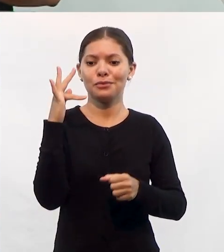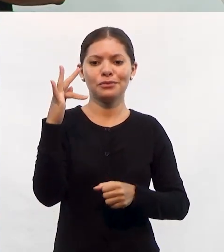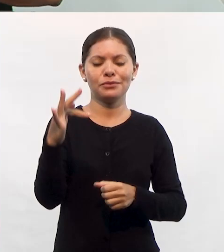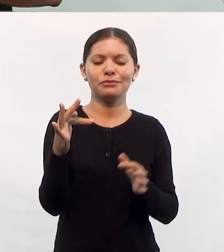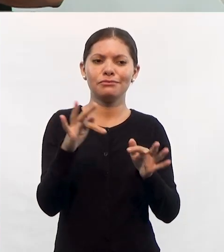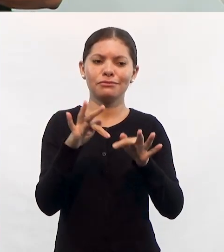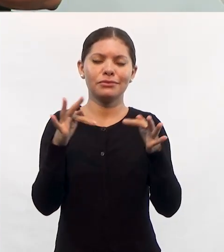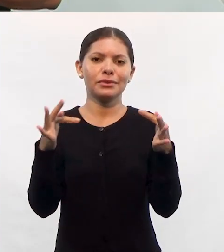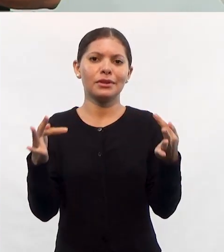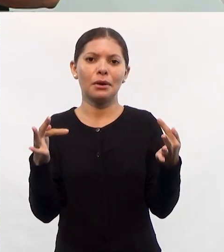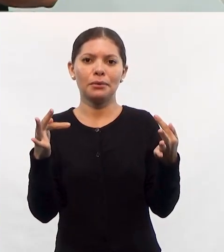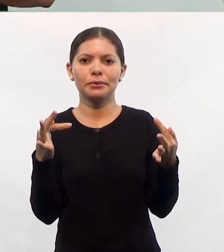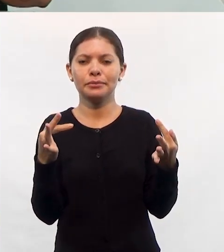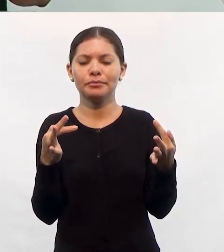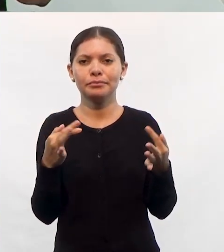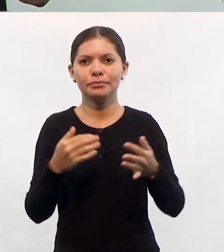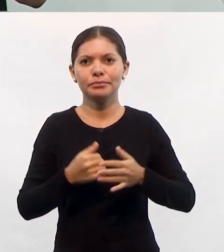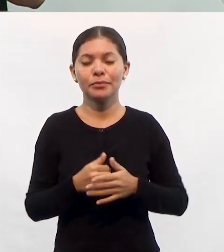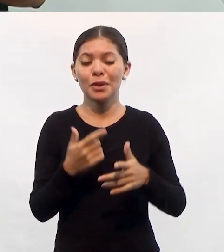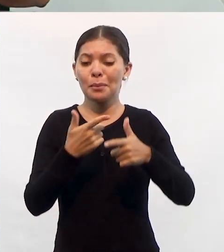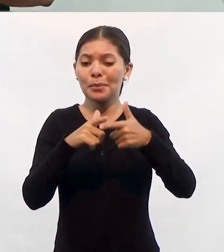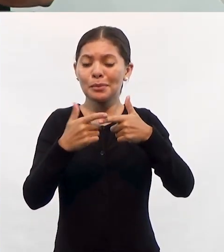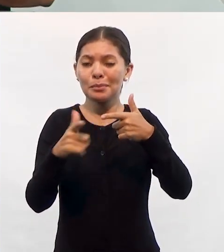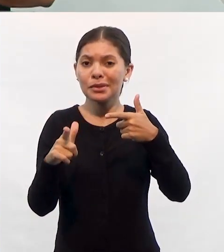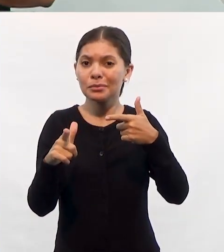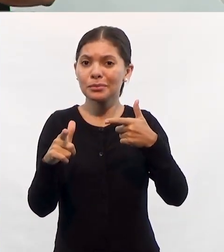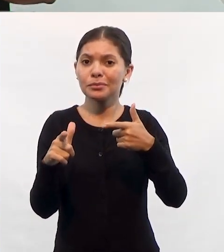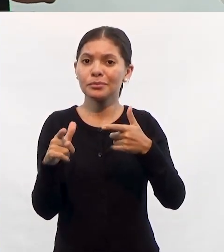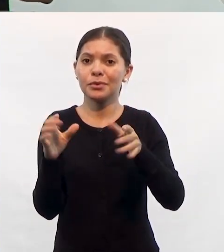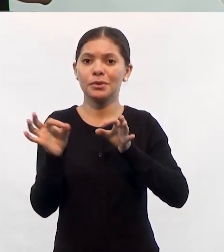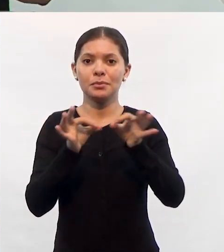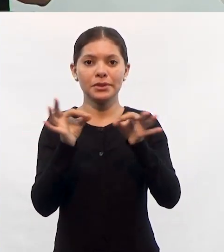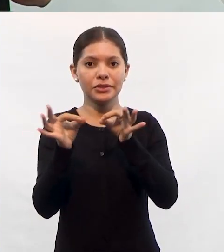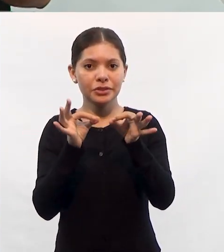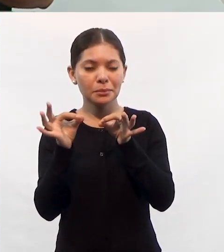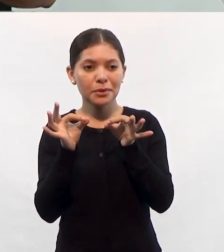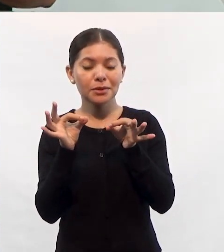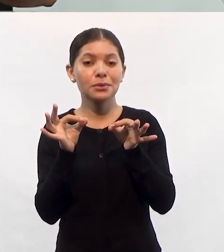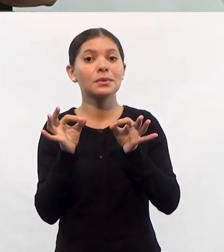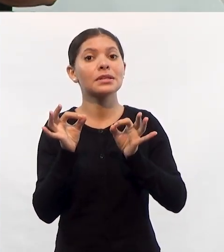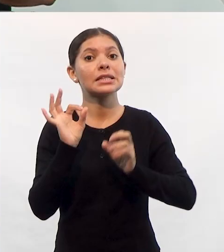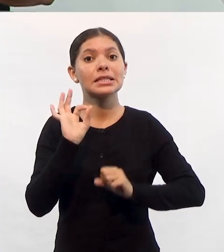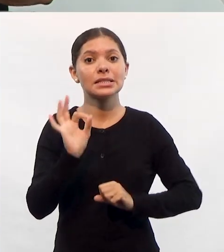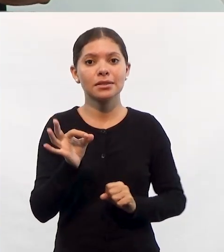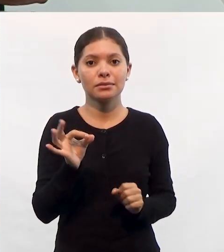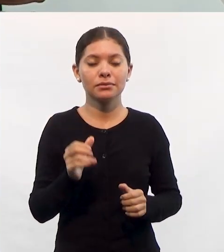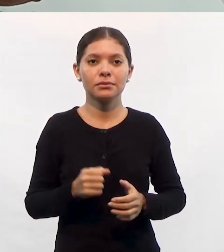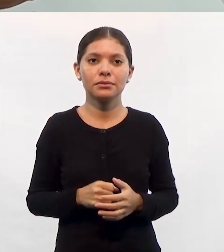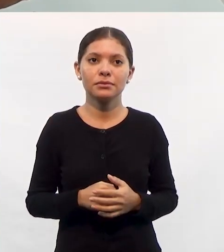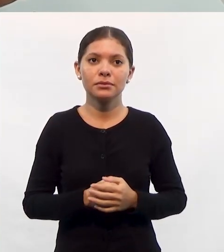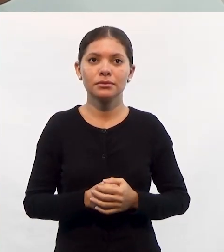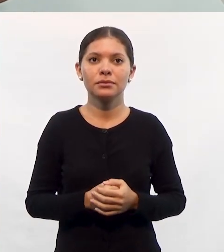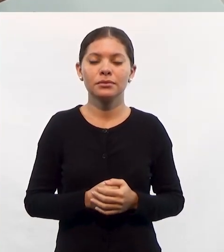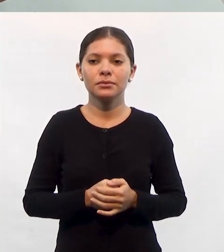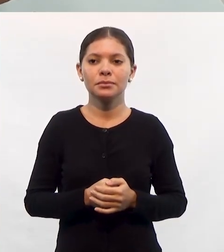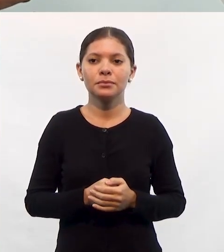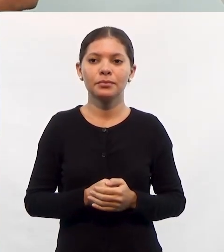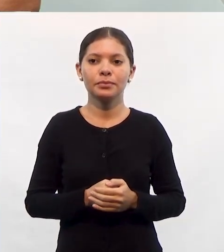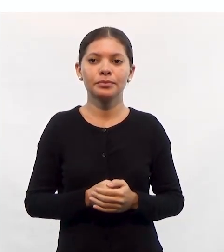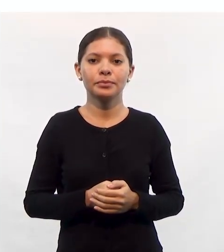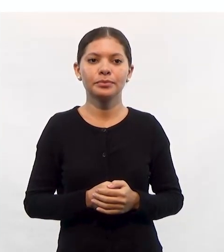vou ter o prejuízo consolidado se esse o planejamento não estiver sendo executado adequadamente